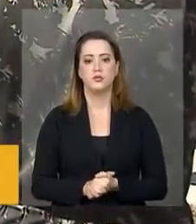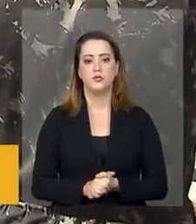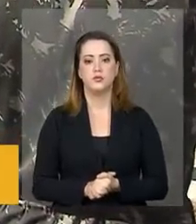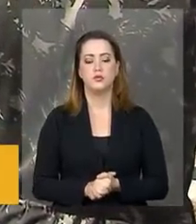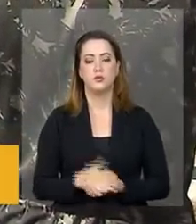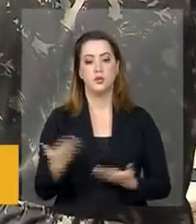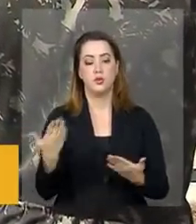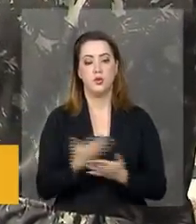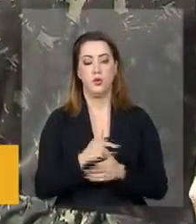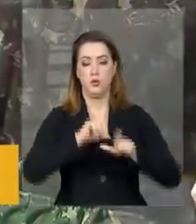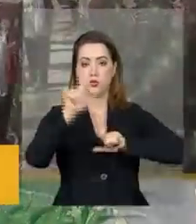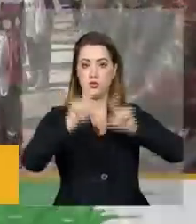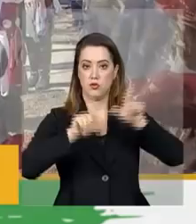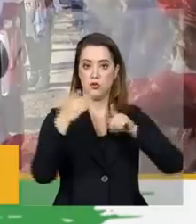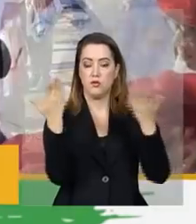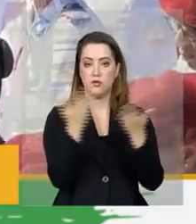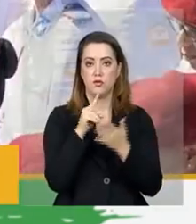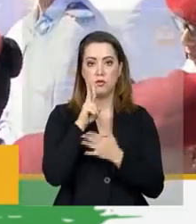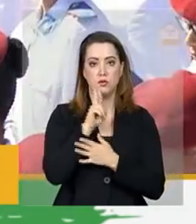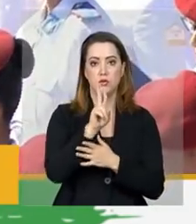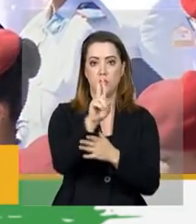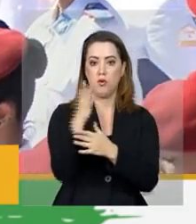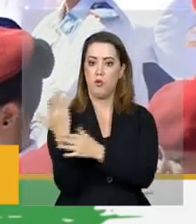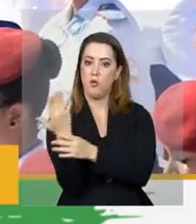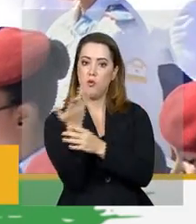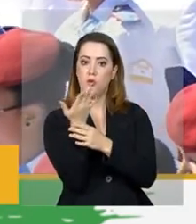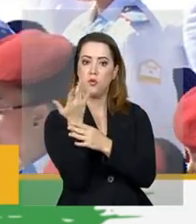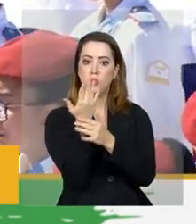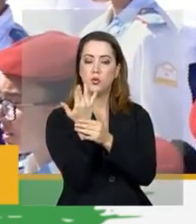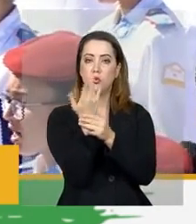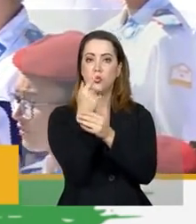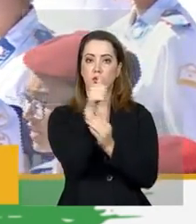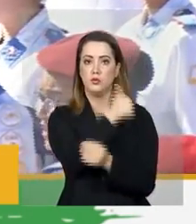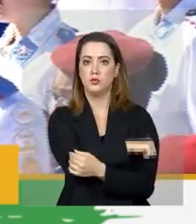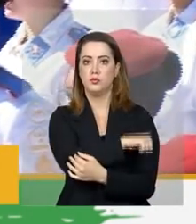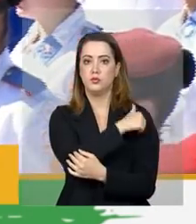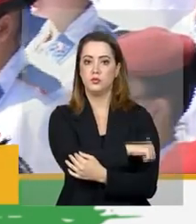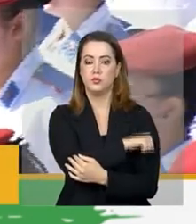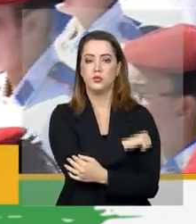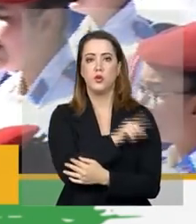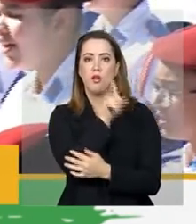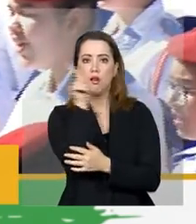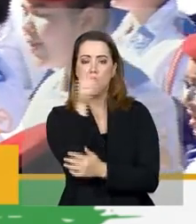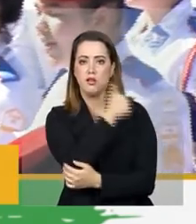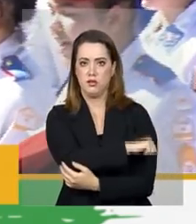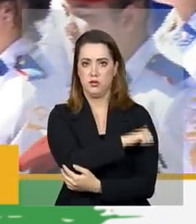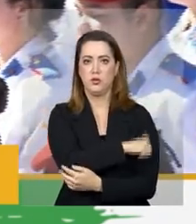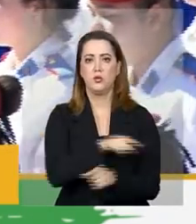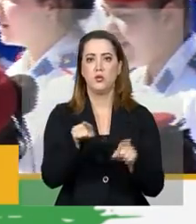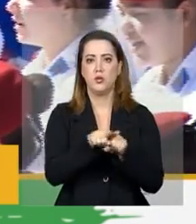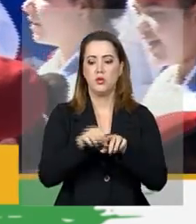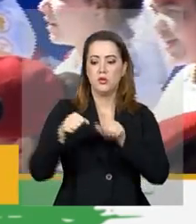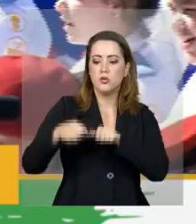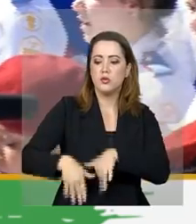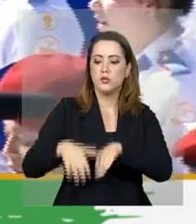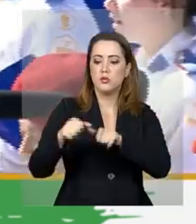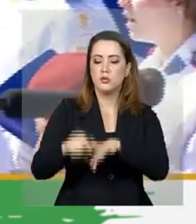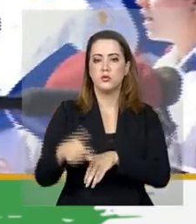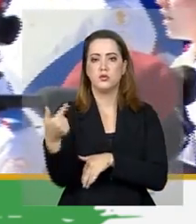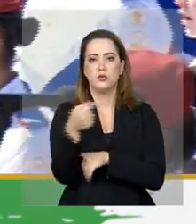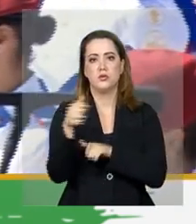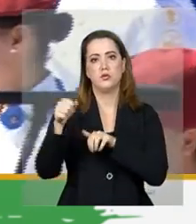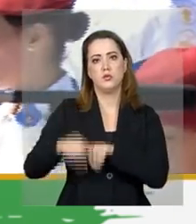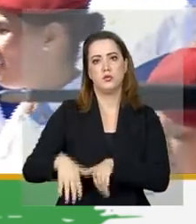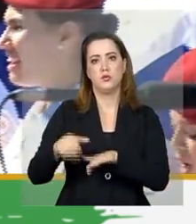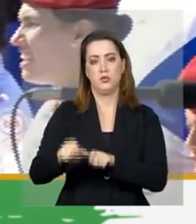Nós estamos com imagens ao vivo ali do fogo simbólico no Rio de Janeiro. Lá no Rio de Janeiro também tem desfile de 7 de